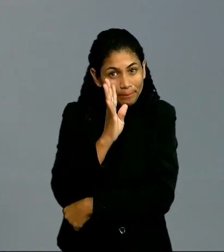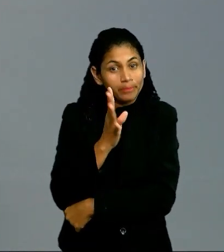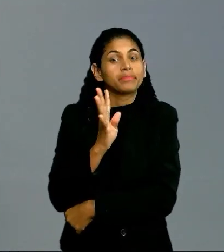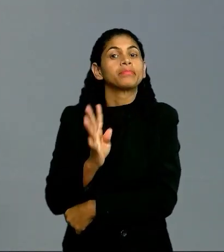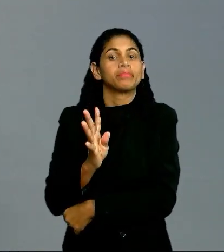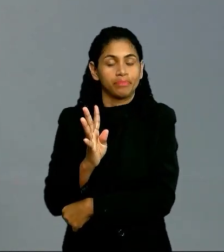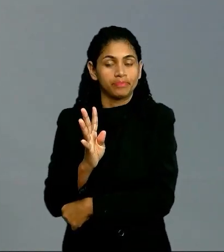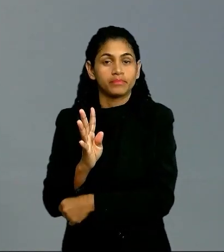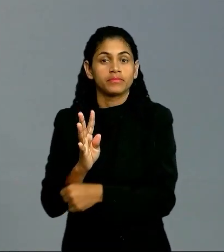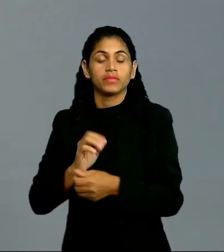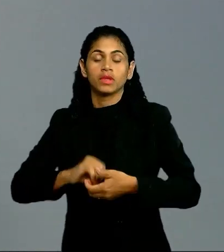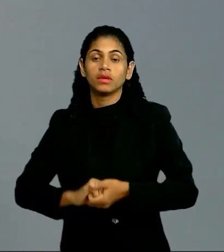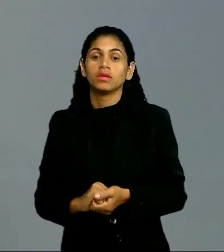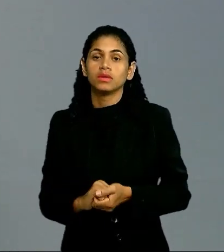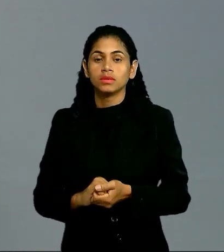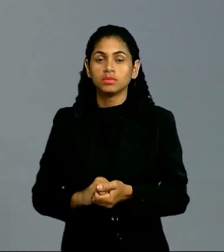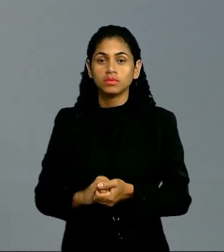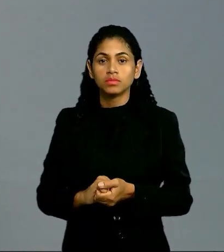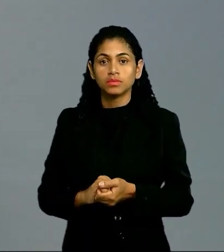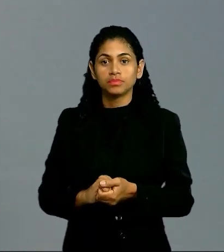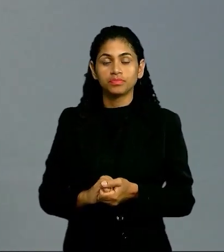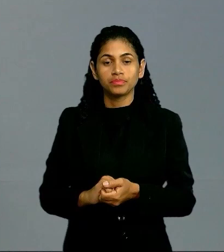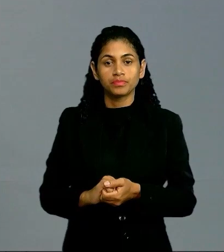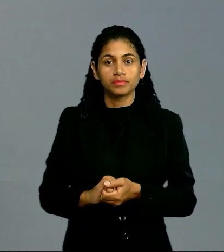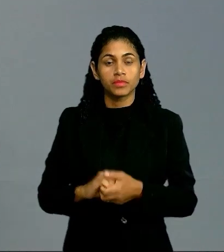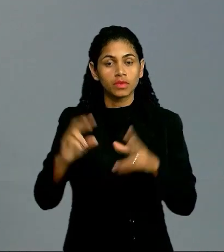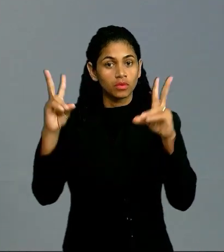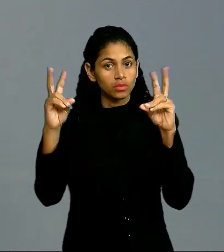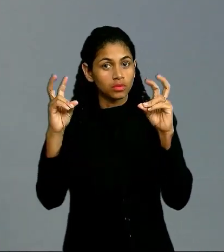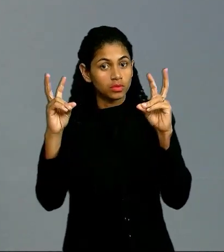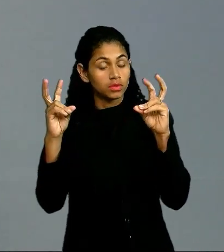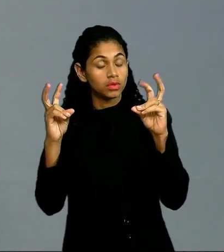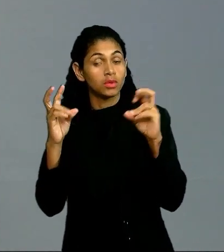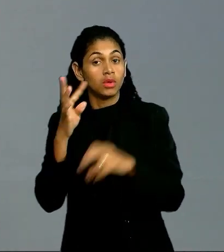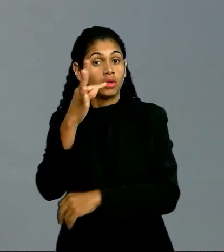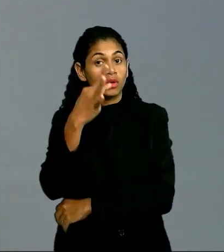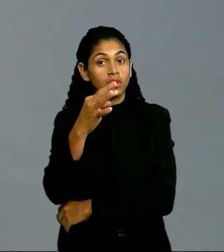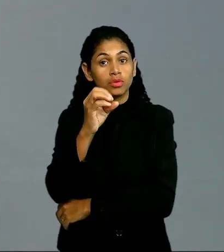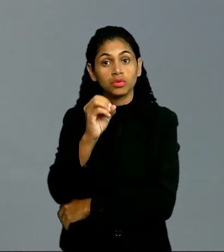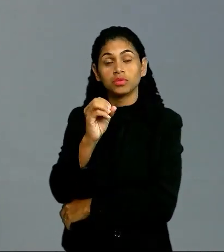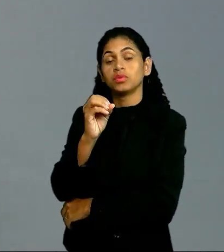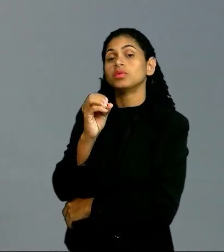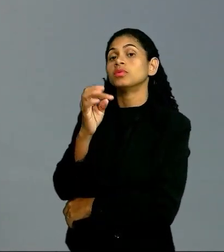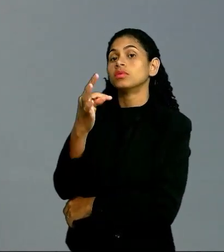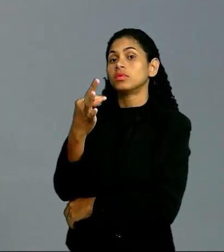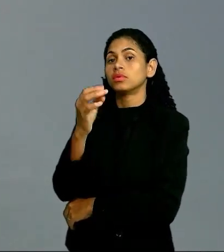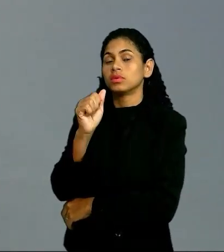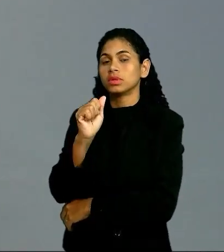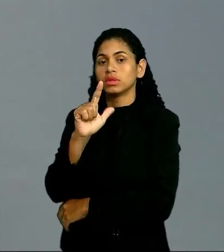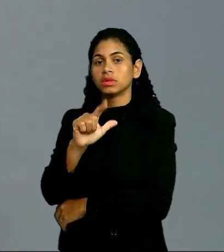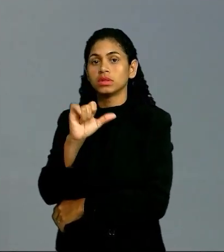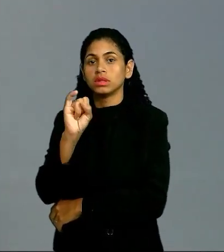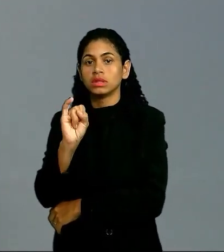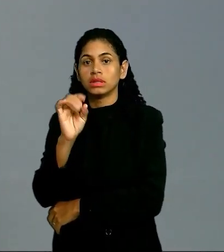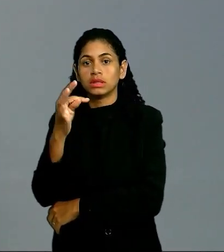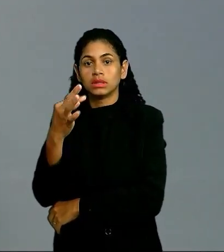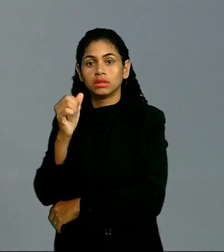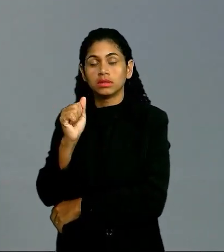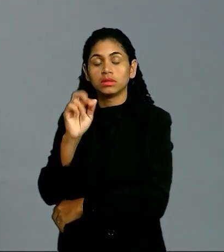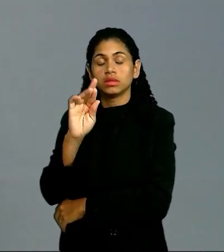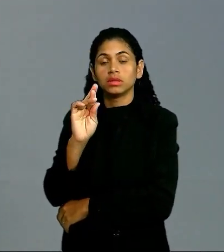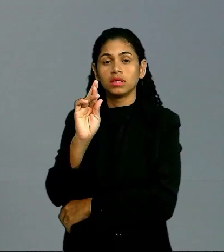Esses regimes que se processaram no período entre guerras. Inclusive, nós já gravamos uma aula, já fizemos uma aula